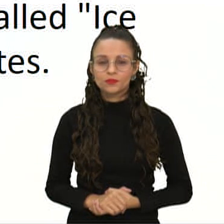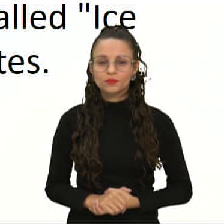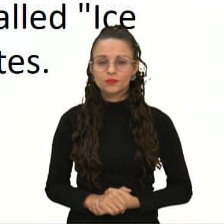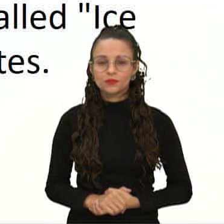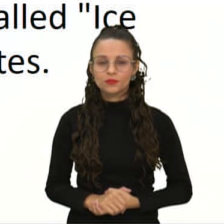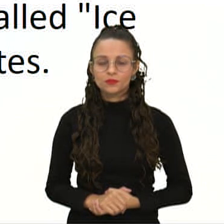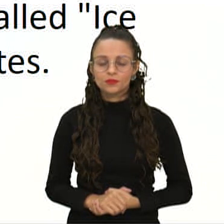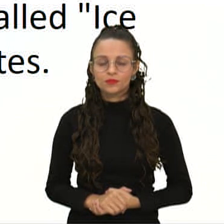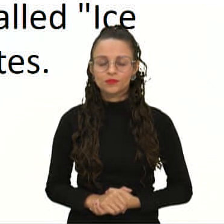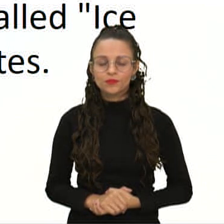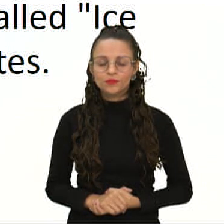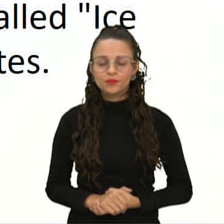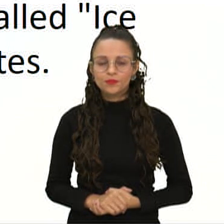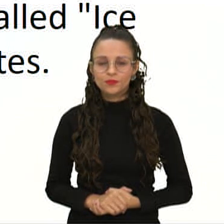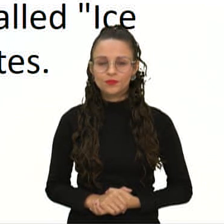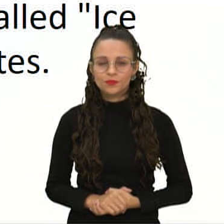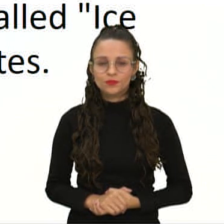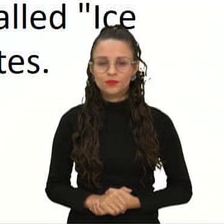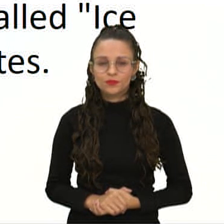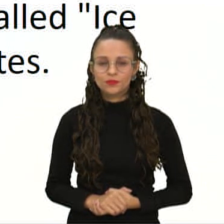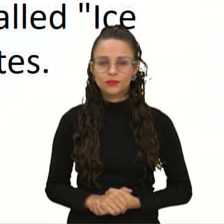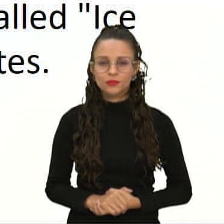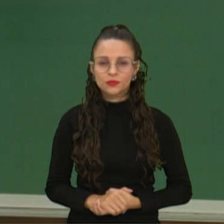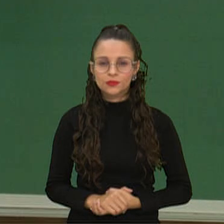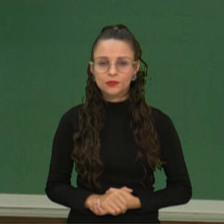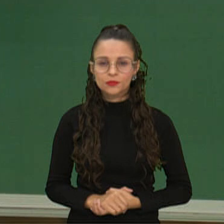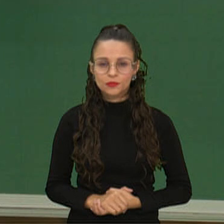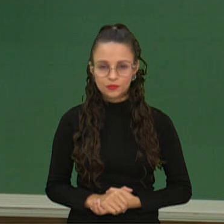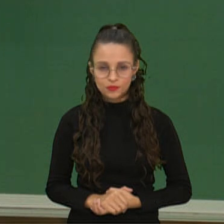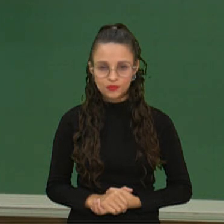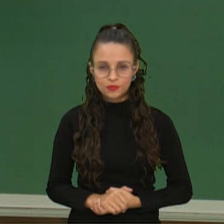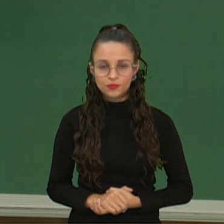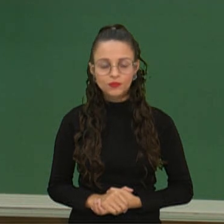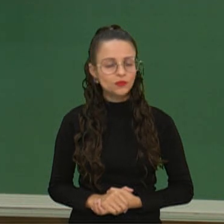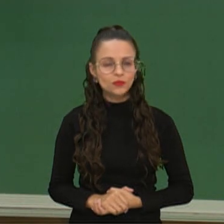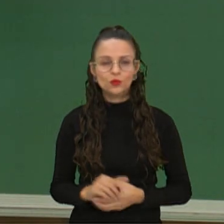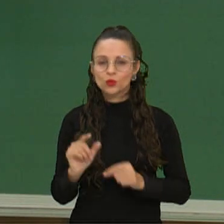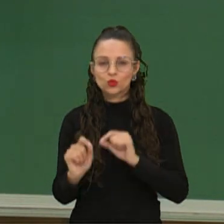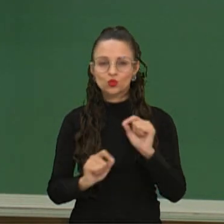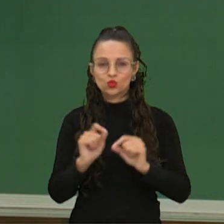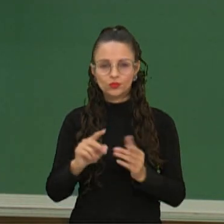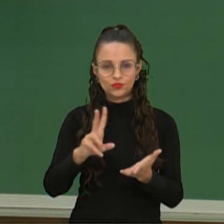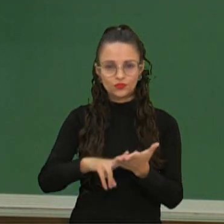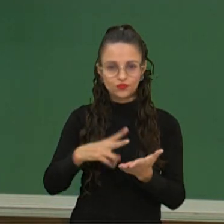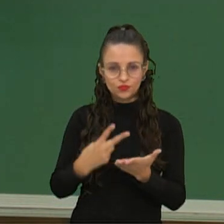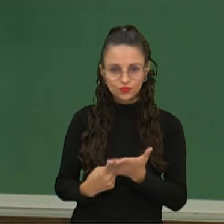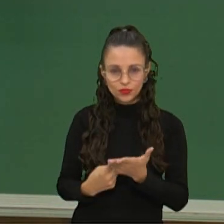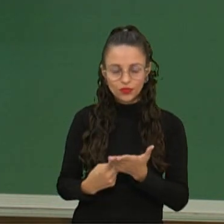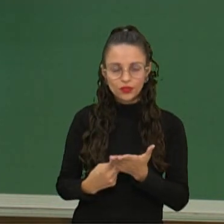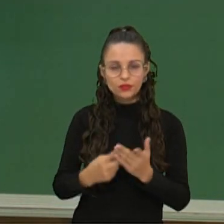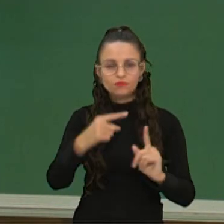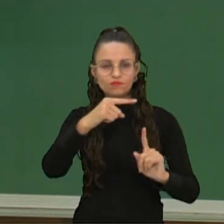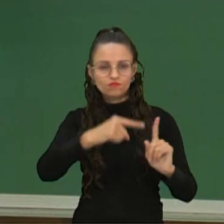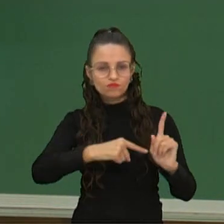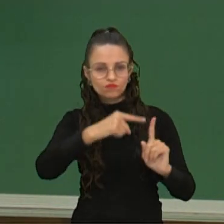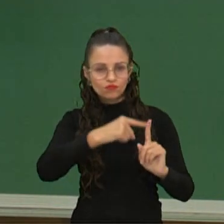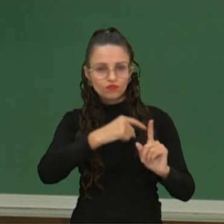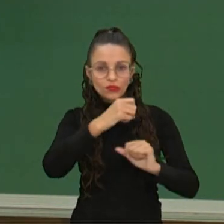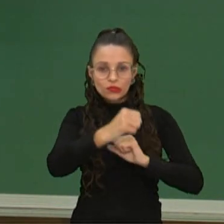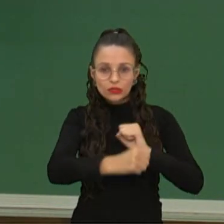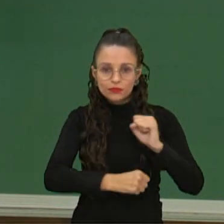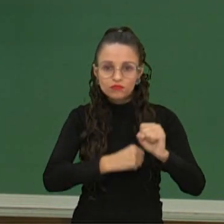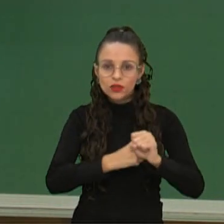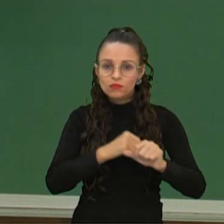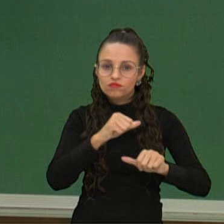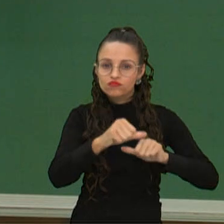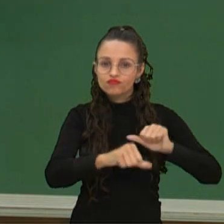periods, interglacials and intermediates. Aqui diz mais ou menos o seguinte, né, que a temperatura do ano ela tem passado por muitas